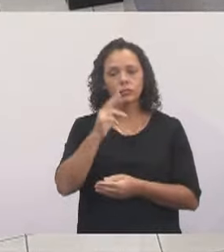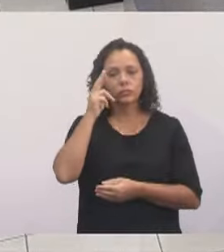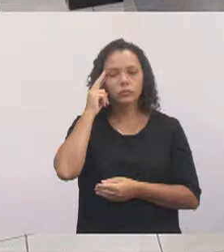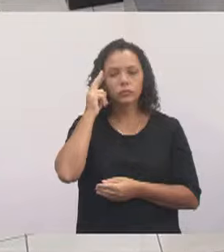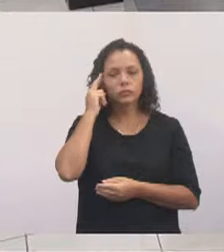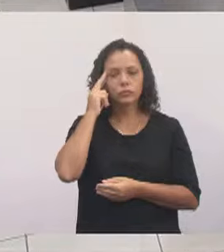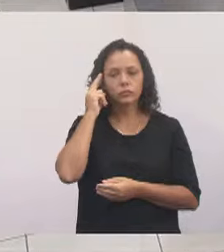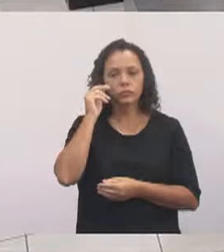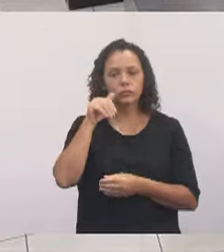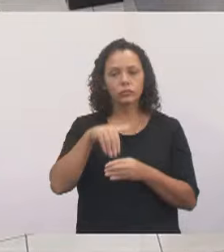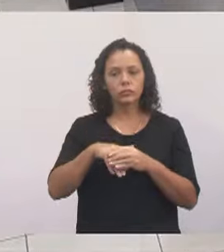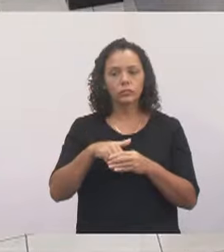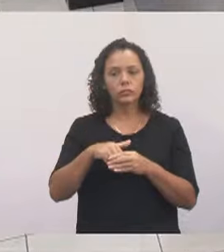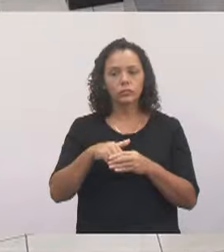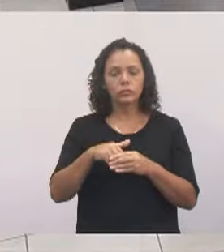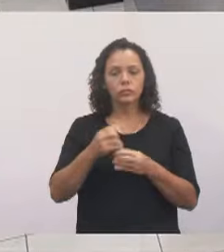Roninha?